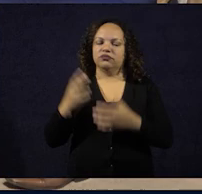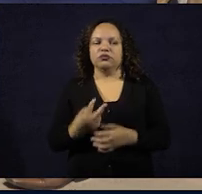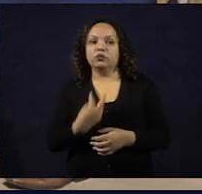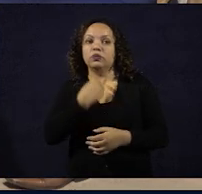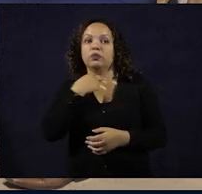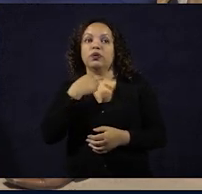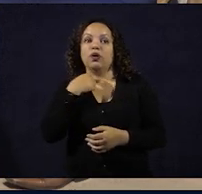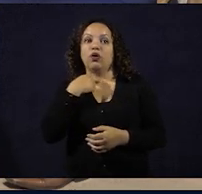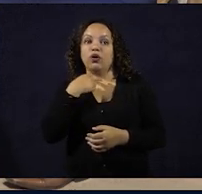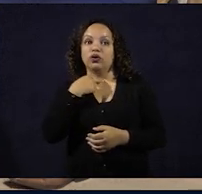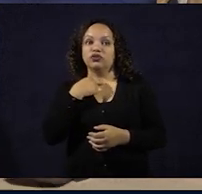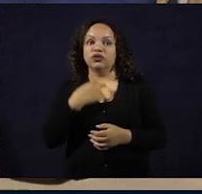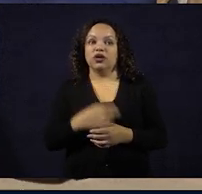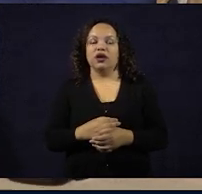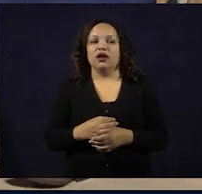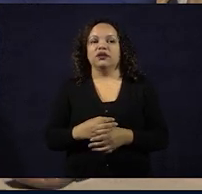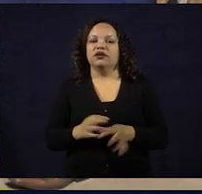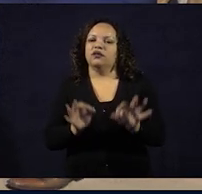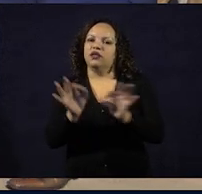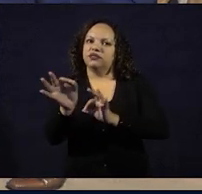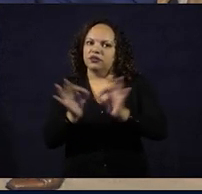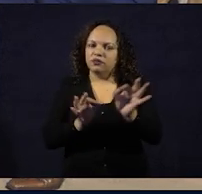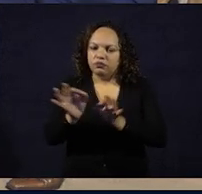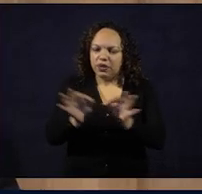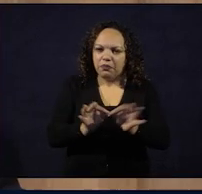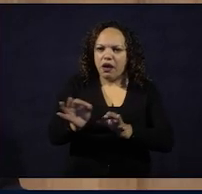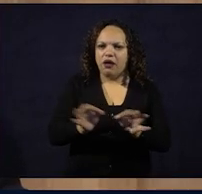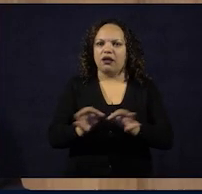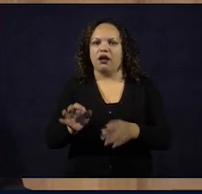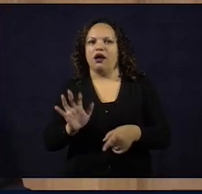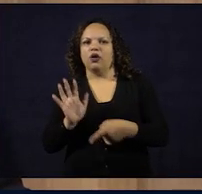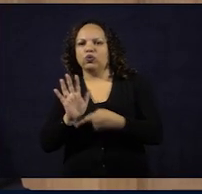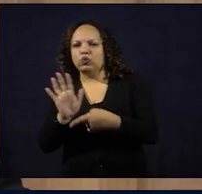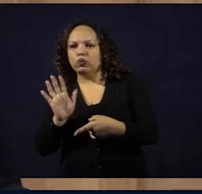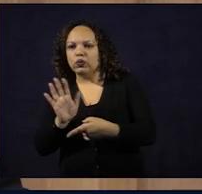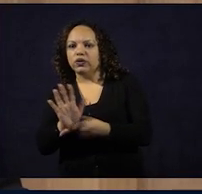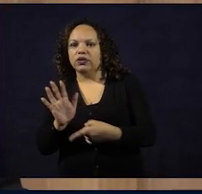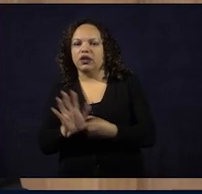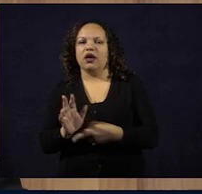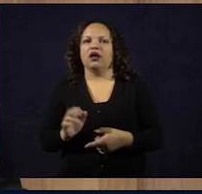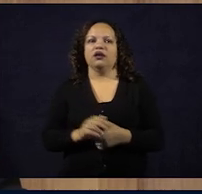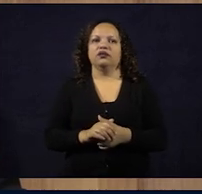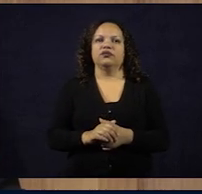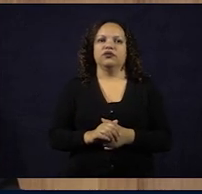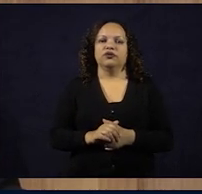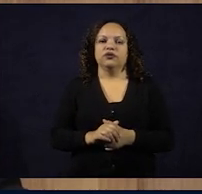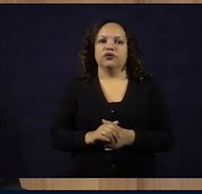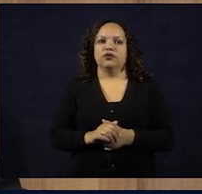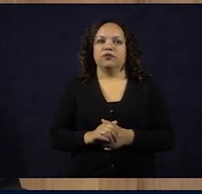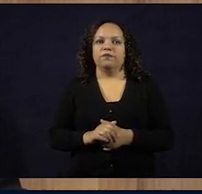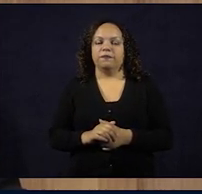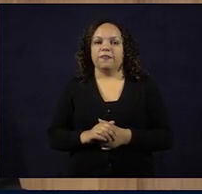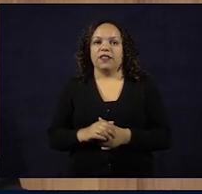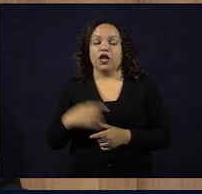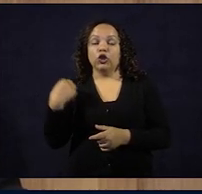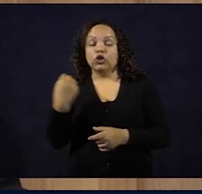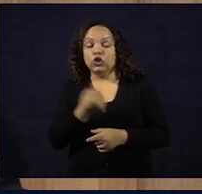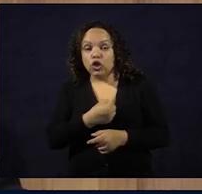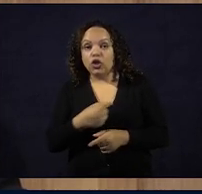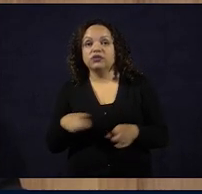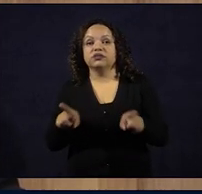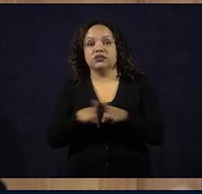ele tira com cuidado e coloca na mão do pediatra Então eu acho que o fato da gente